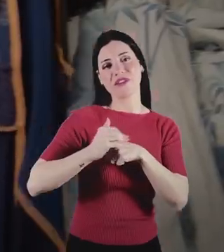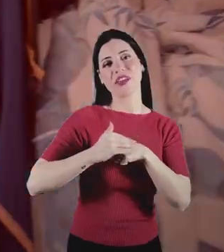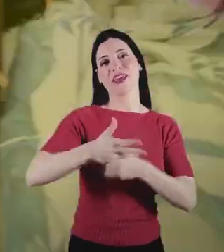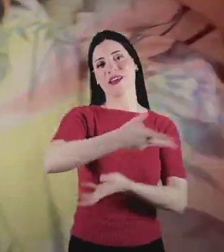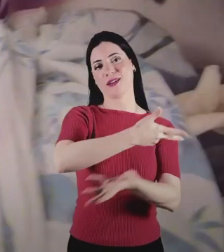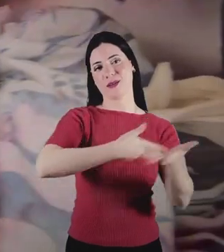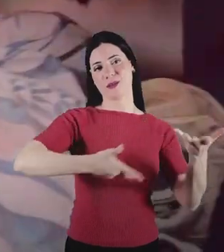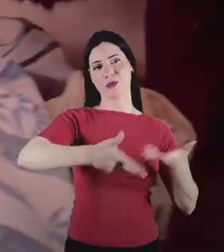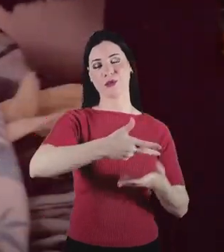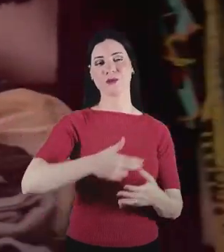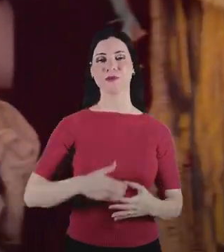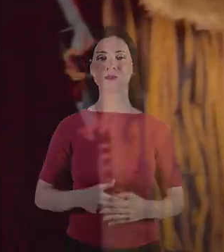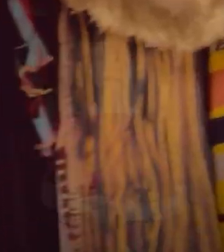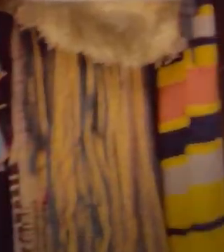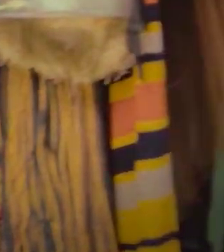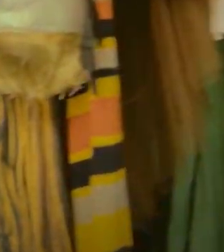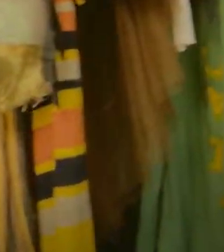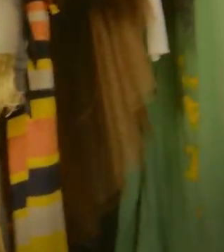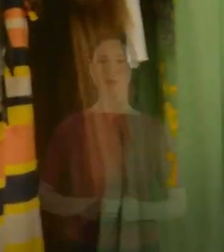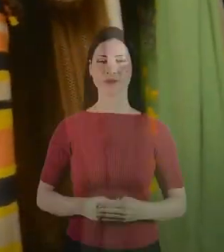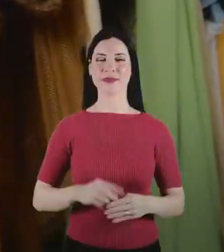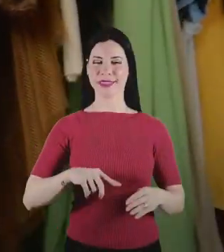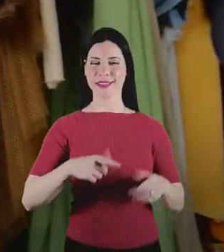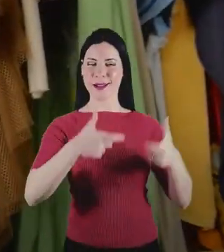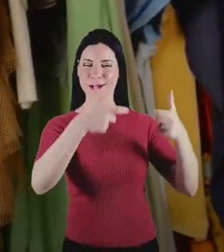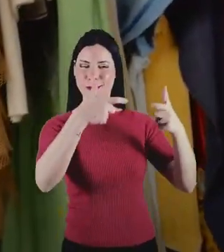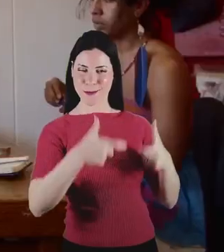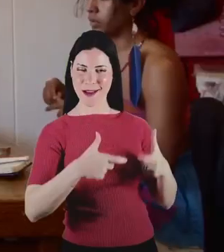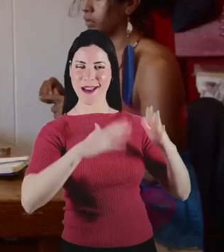afeto. Eu chego no ateliê em